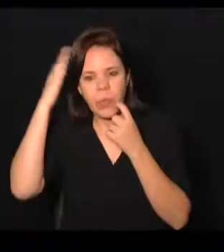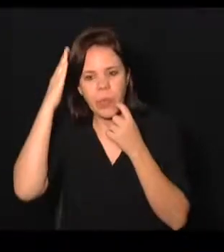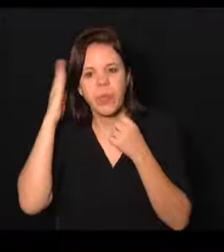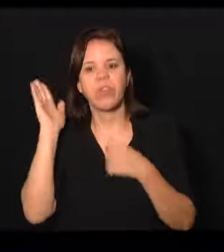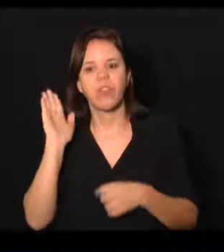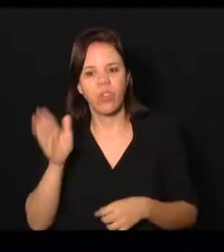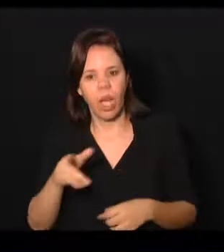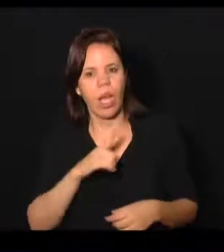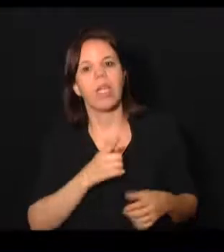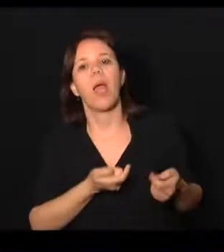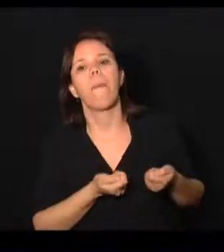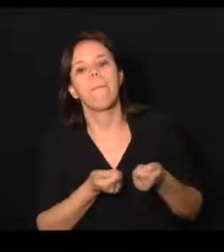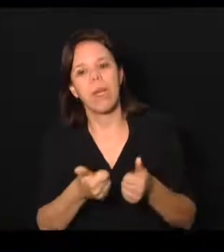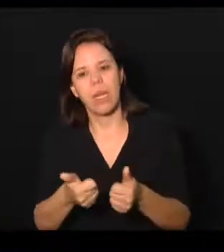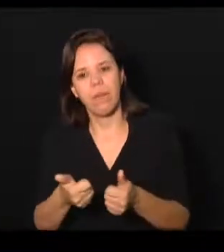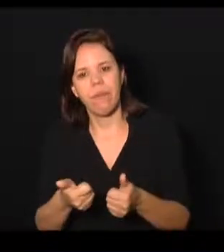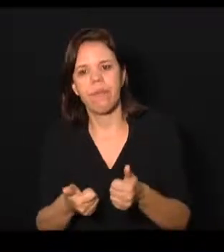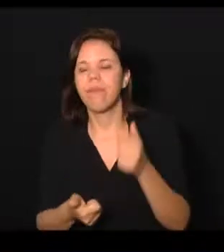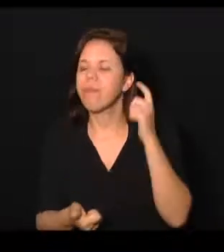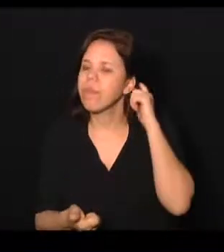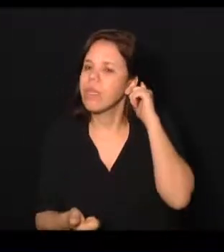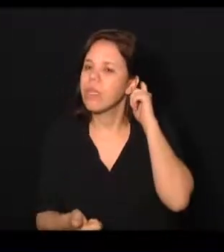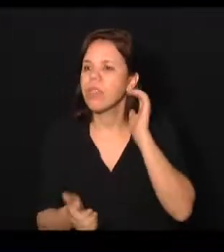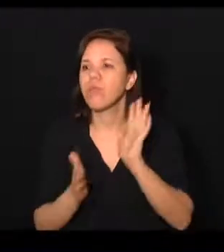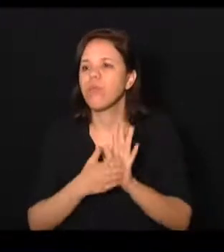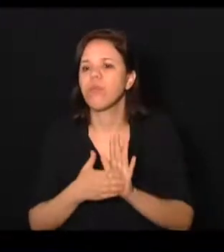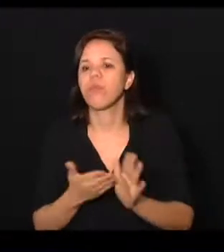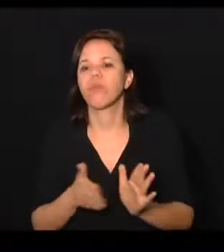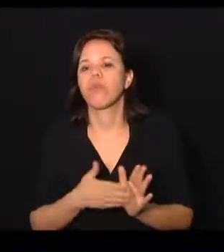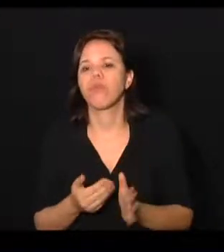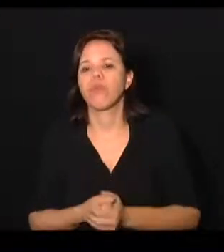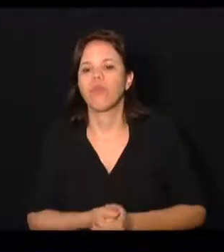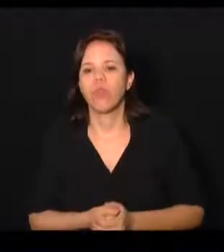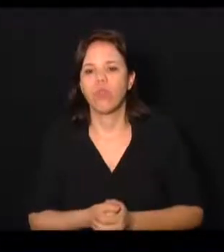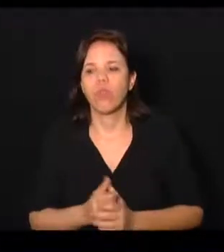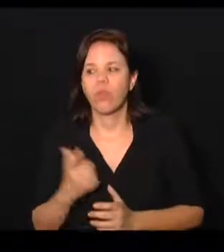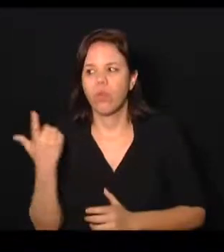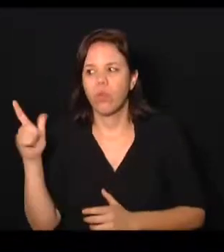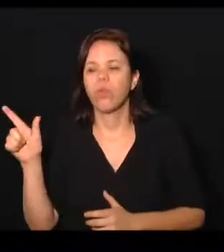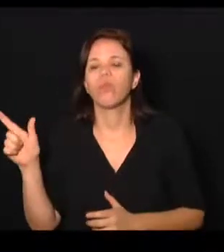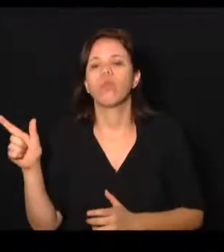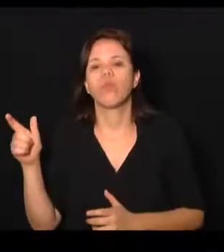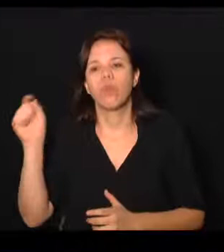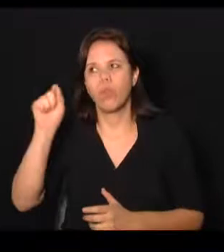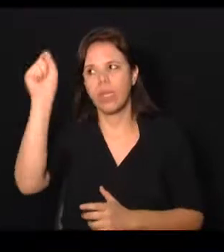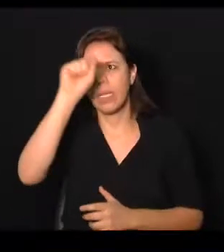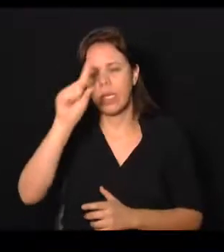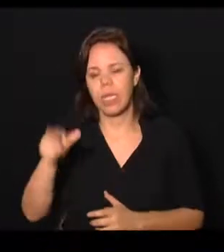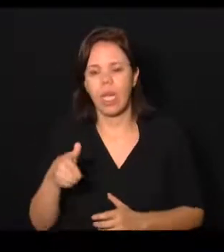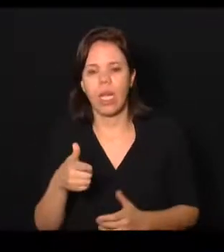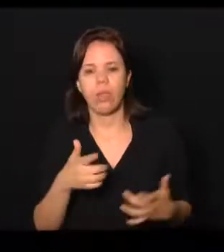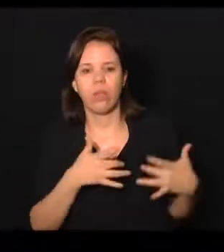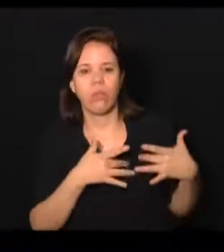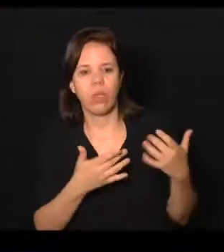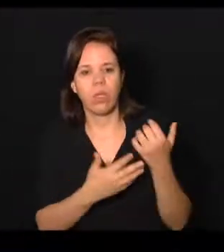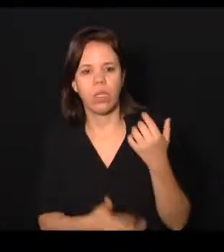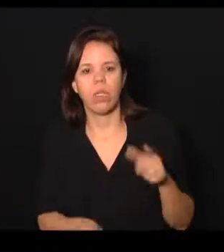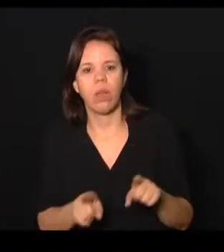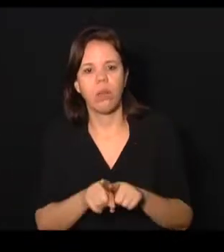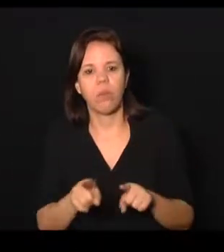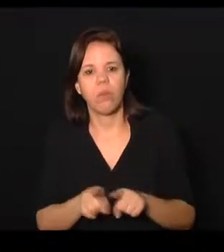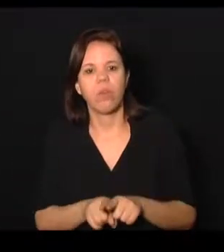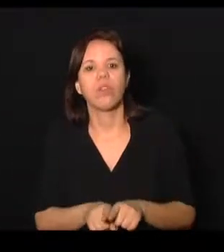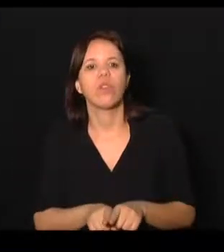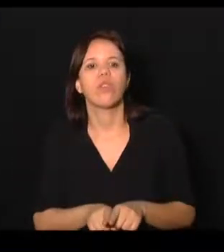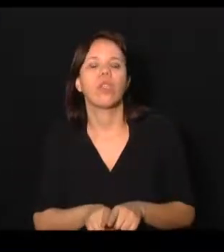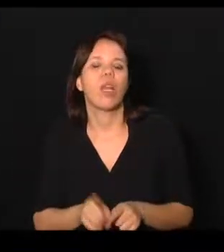concedem o benefício proposto. Agora, outros utilizam a doação regular como critério, por exemplo, para a isenção de